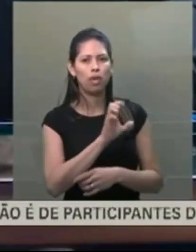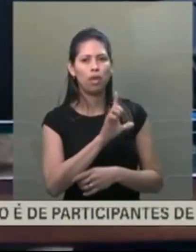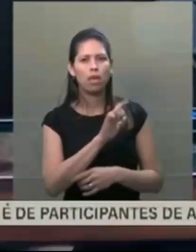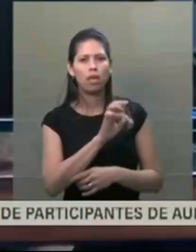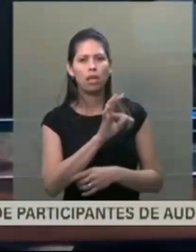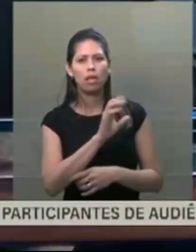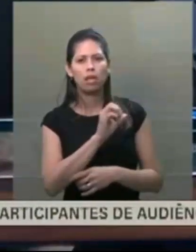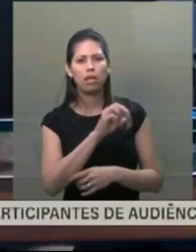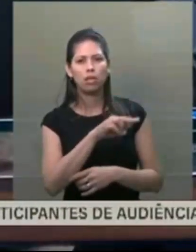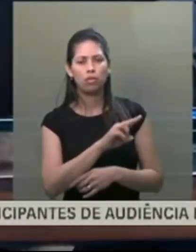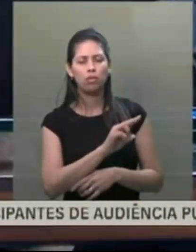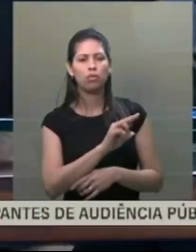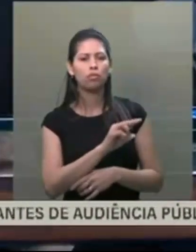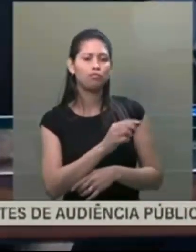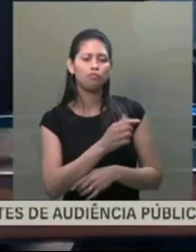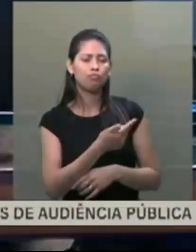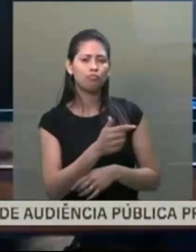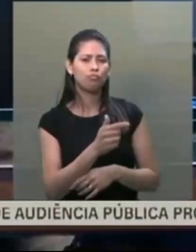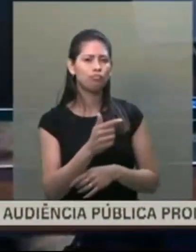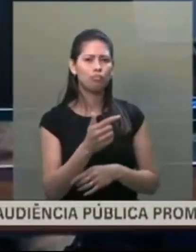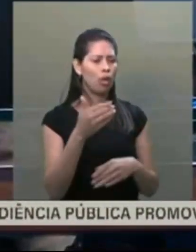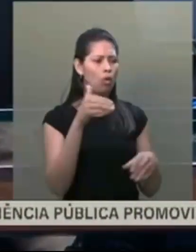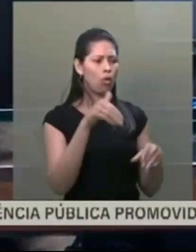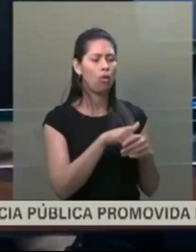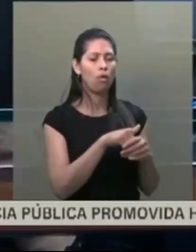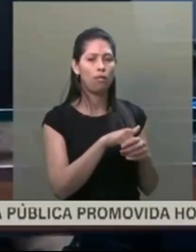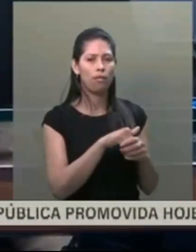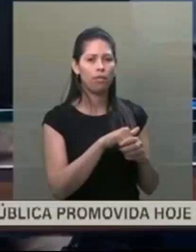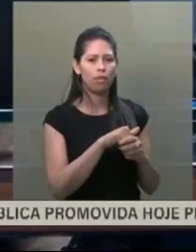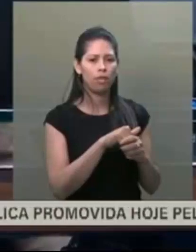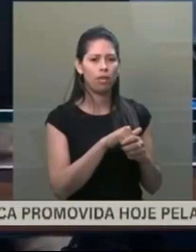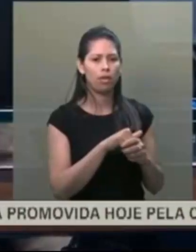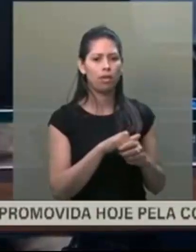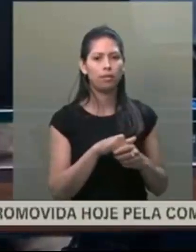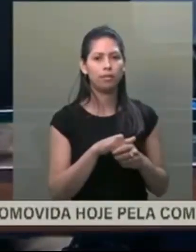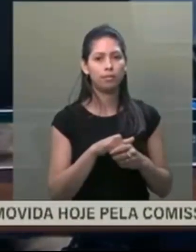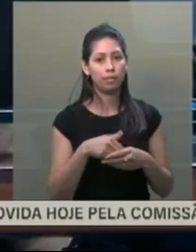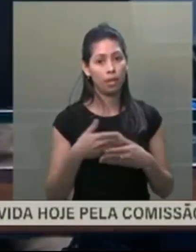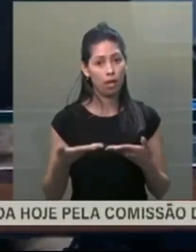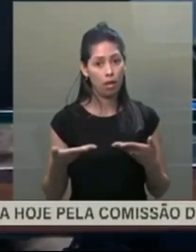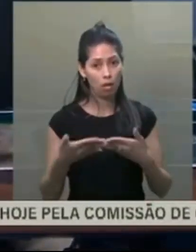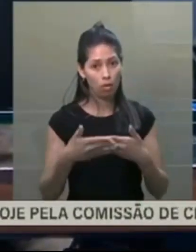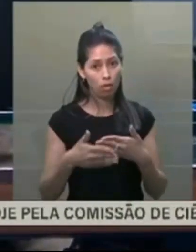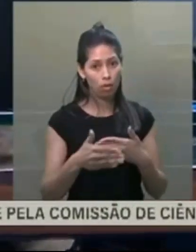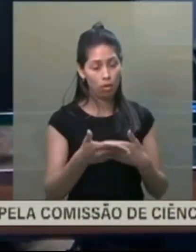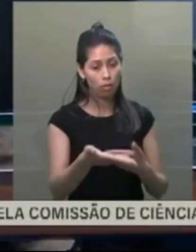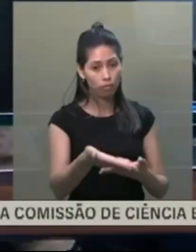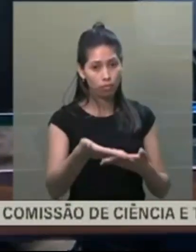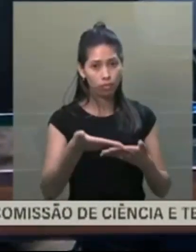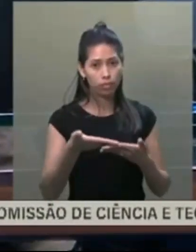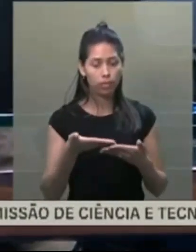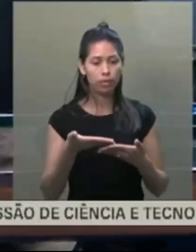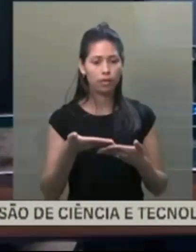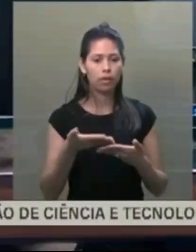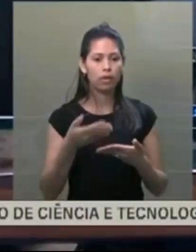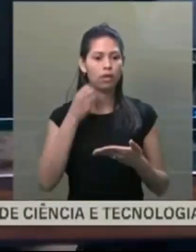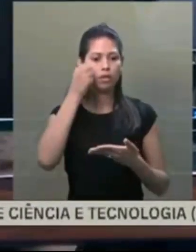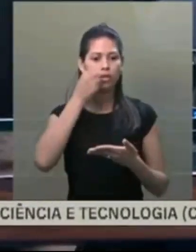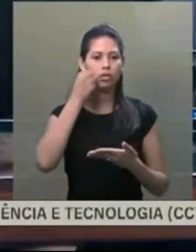Registrou presença e ainda não votou. Vamos aguardar. Passamos agora a palavra ao senador Espiridione.